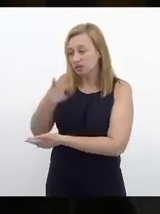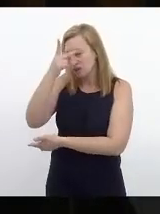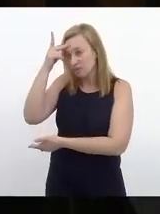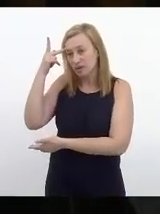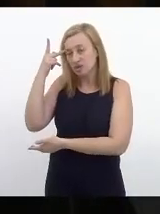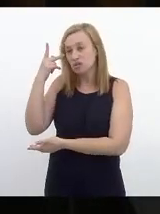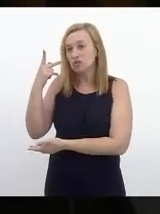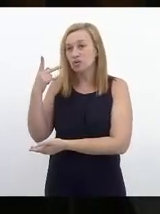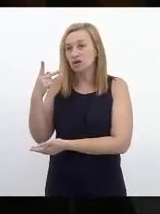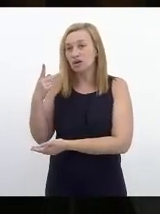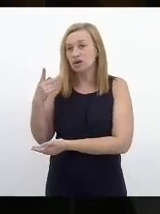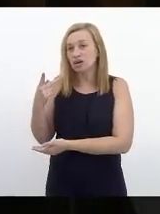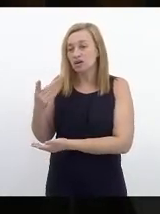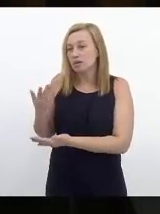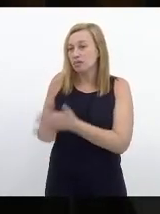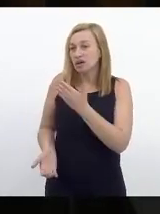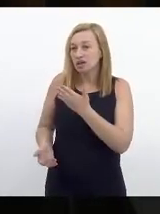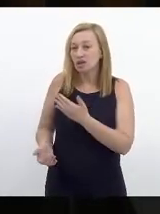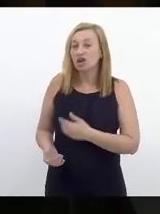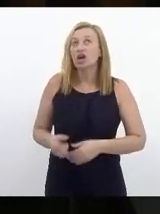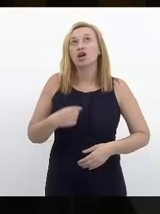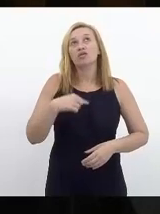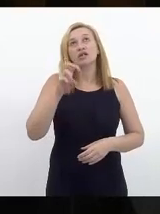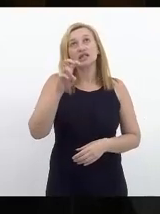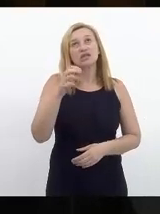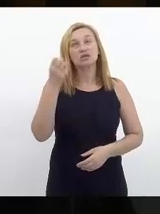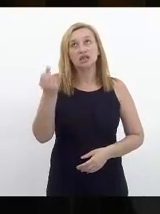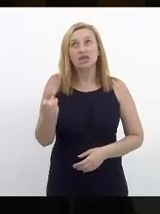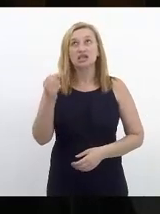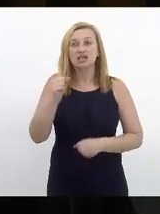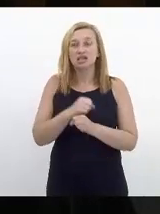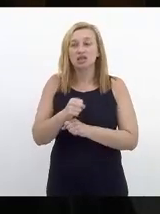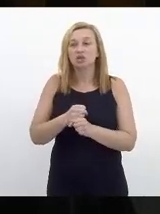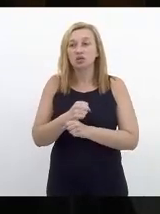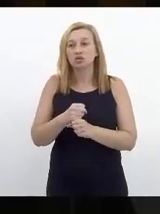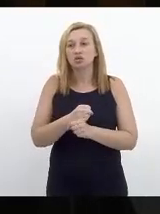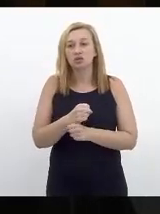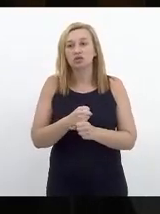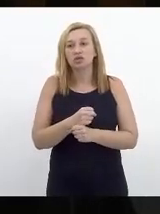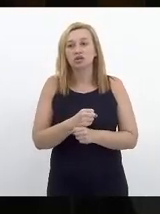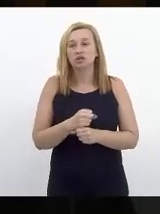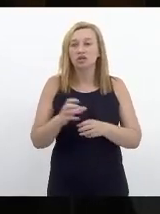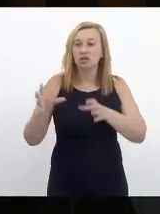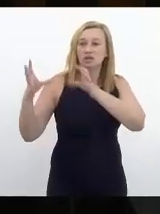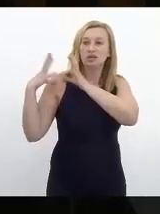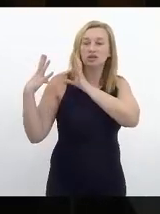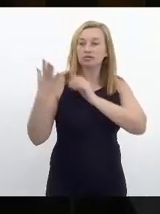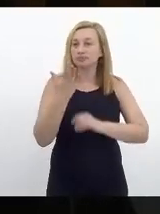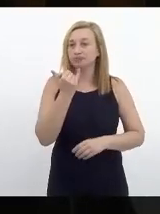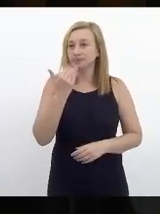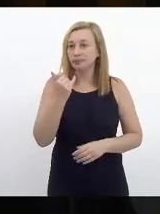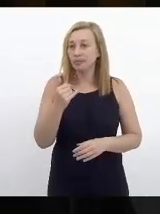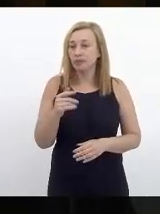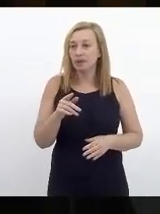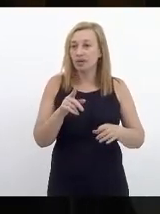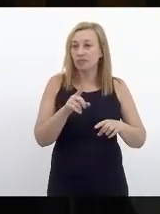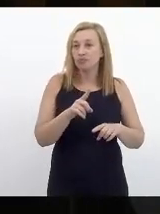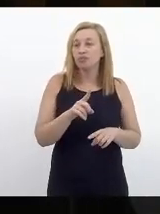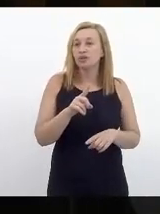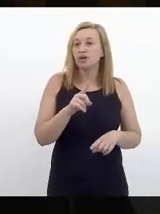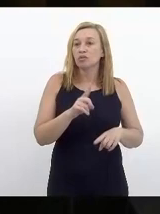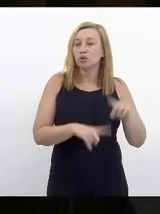experiência, levei uns 5, 6 anos para colocar na cesta básica o protetor